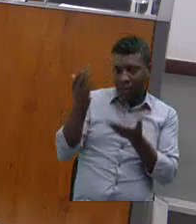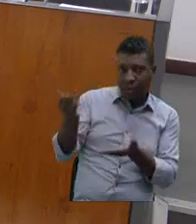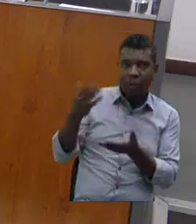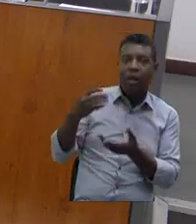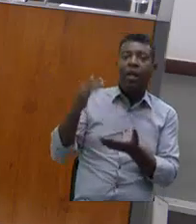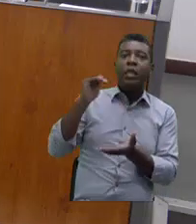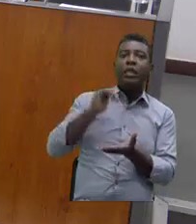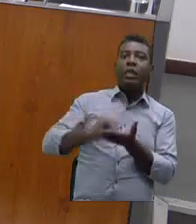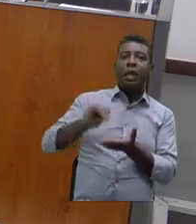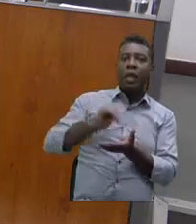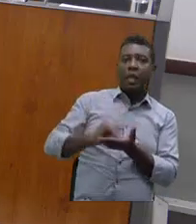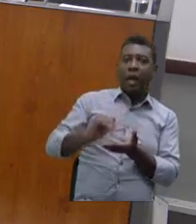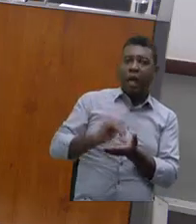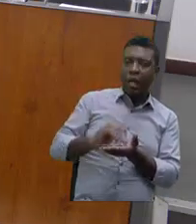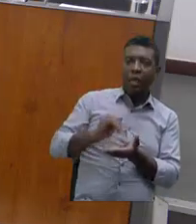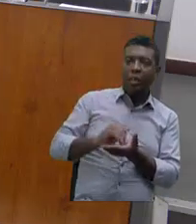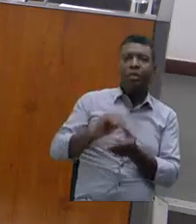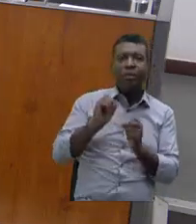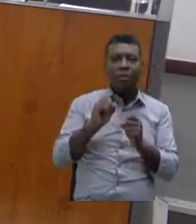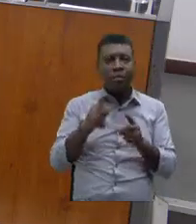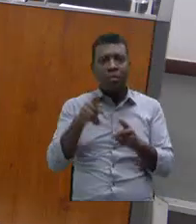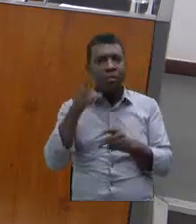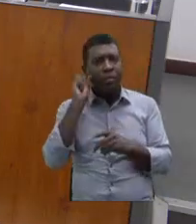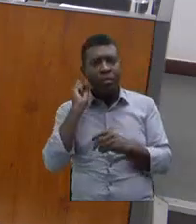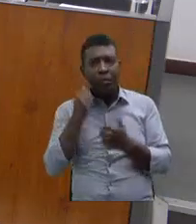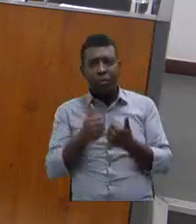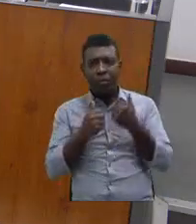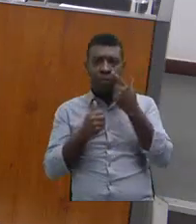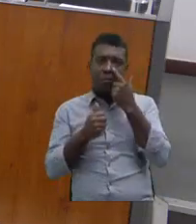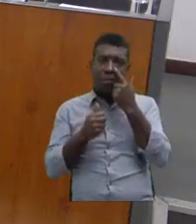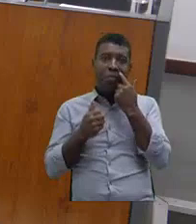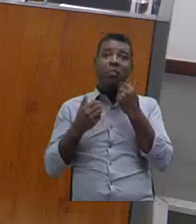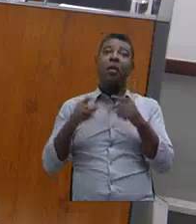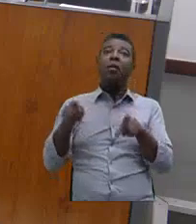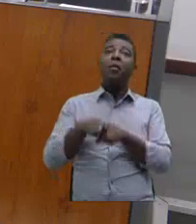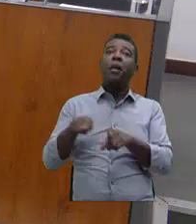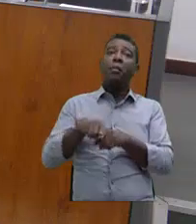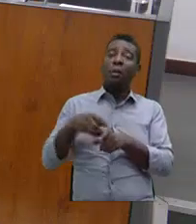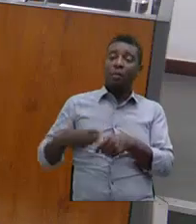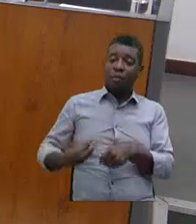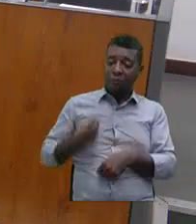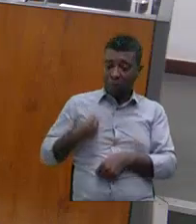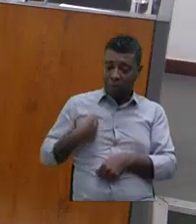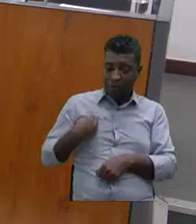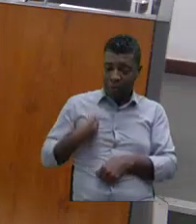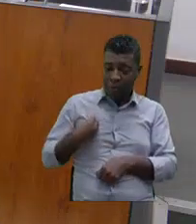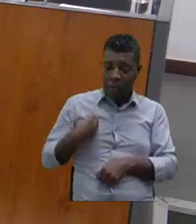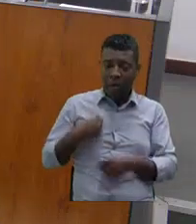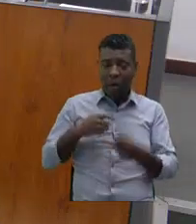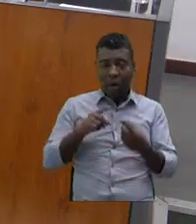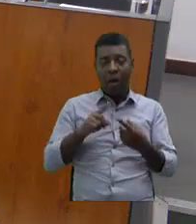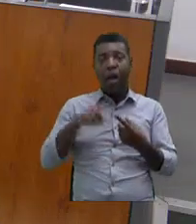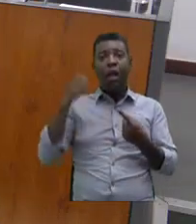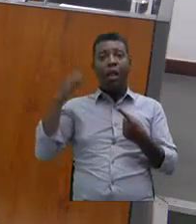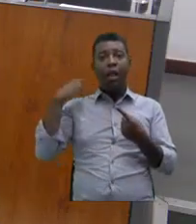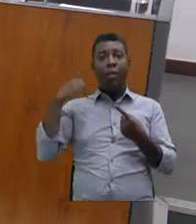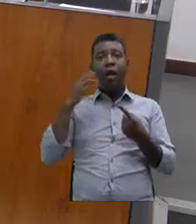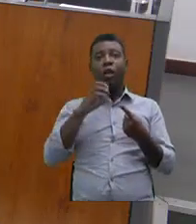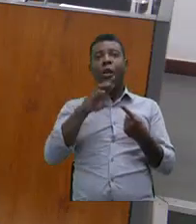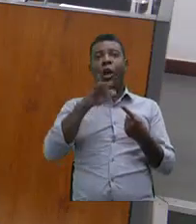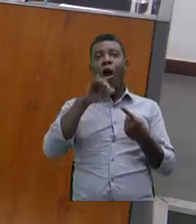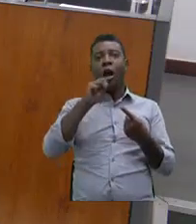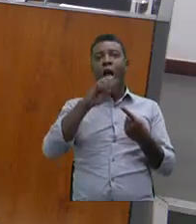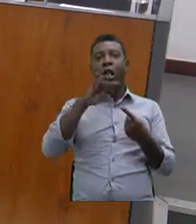Está indo aí? Ok? Bom, eu quero registrar, então, a presença aqui também que chegaram: deputado Cristiano Xavier,